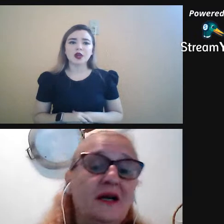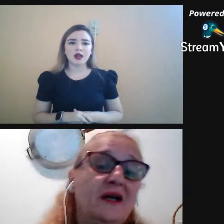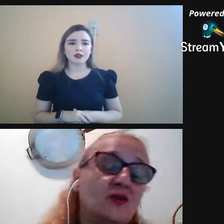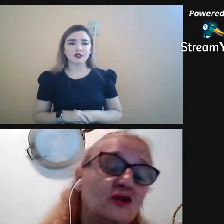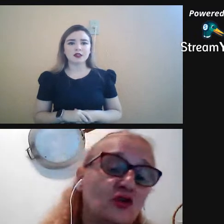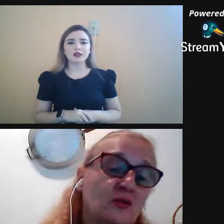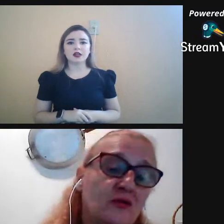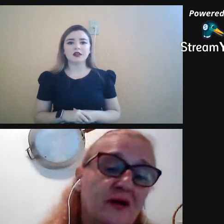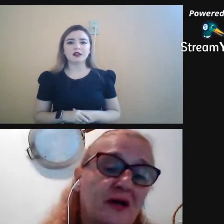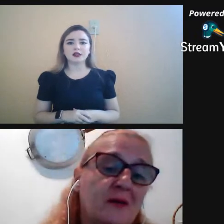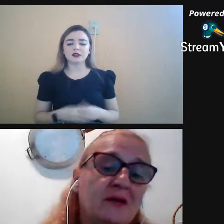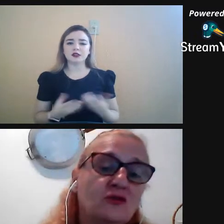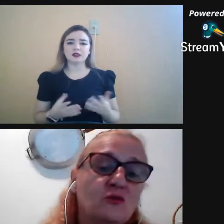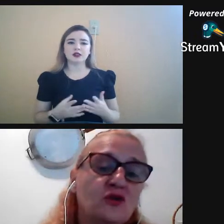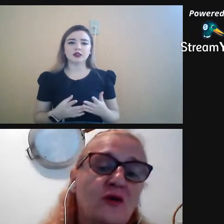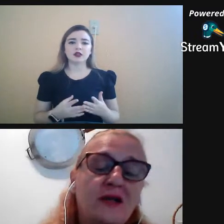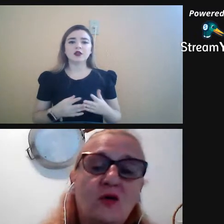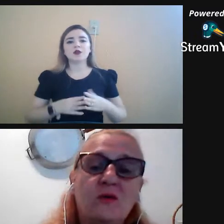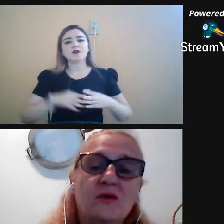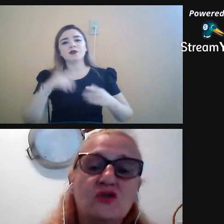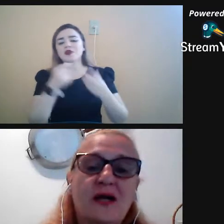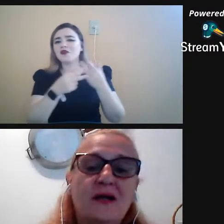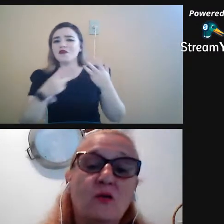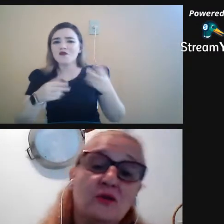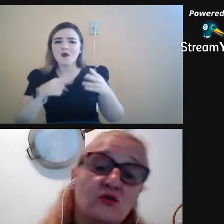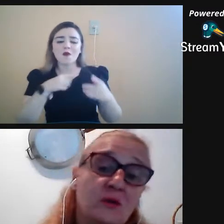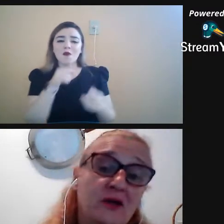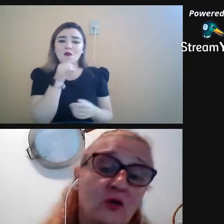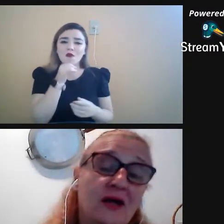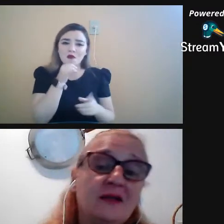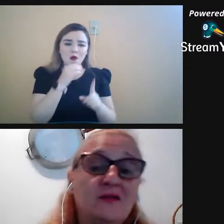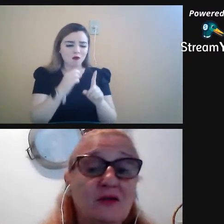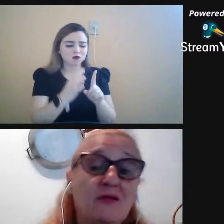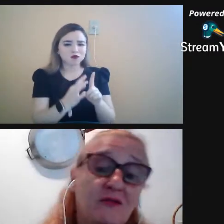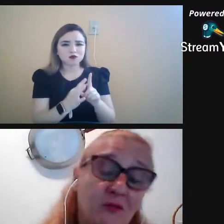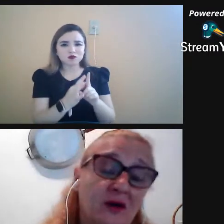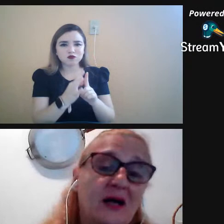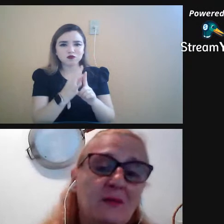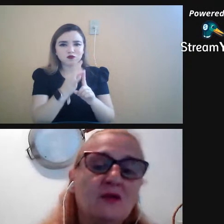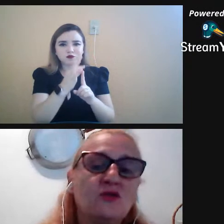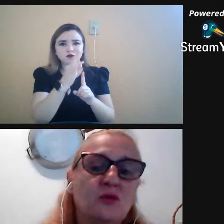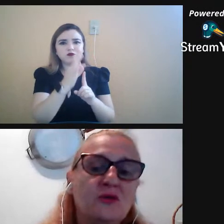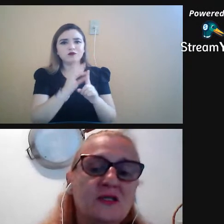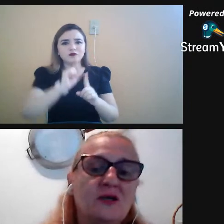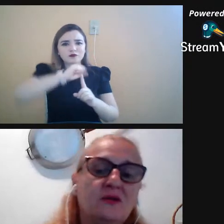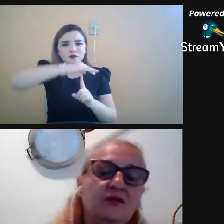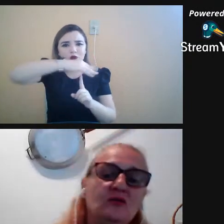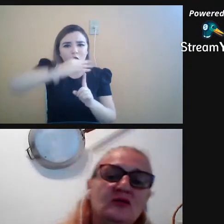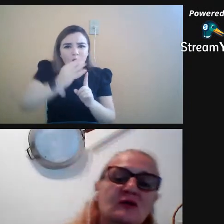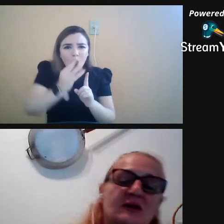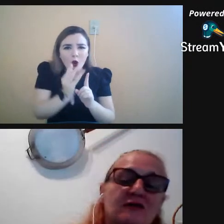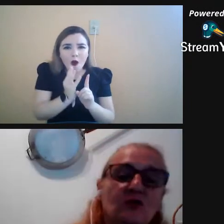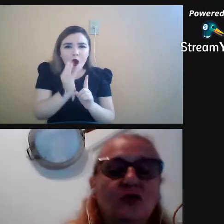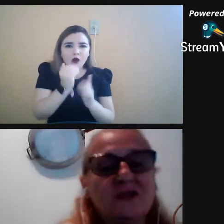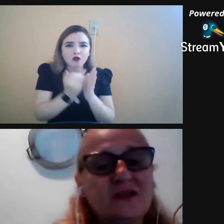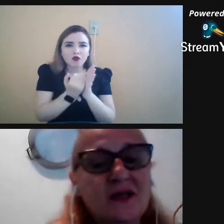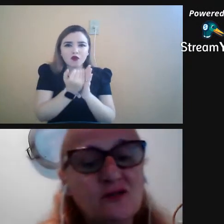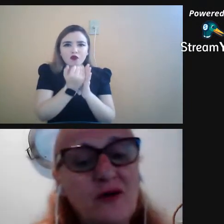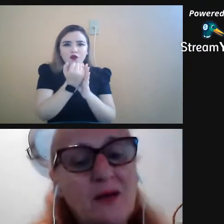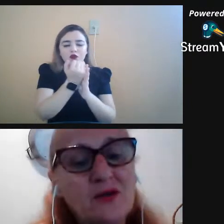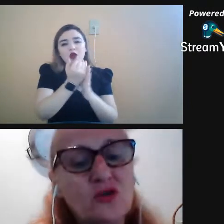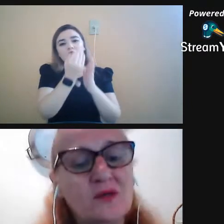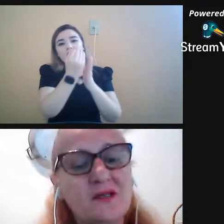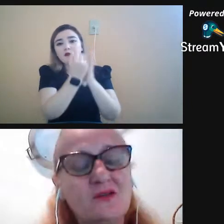apareciam. A gente começou a ver que a camada atmosférica começou a melhorar devido a menos poluição devido aos aviões